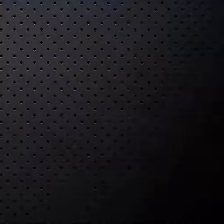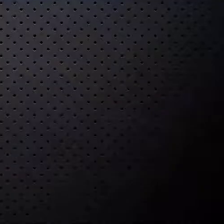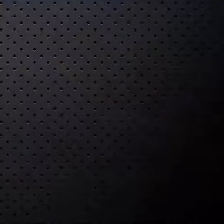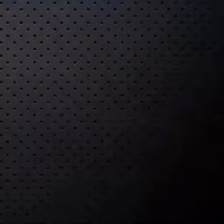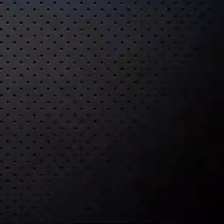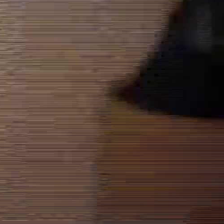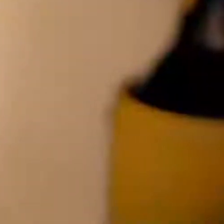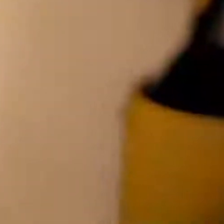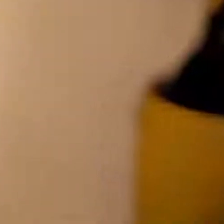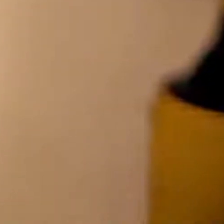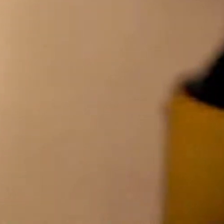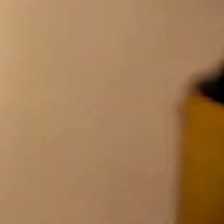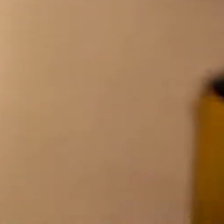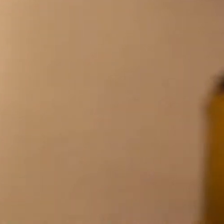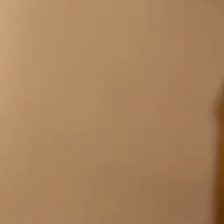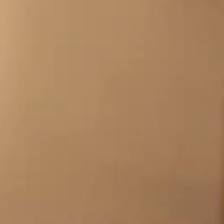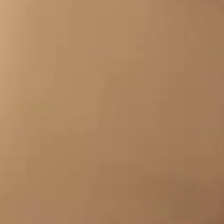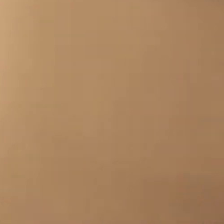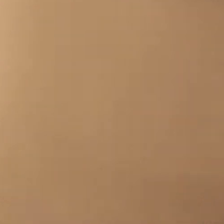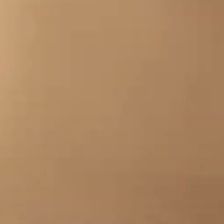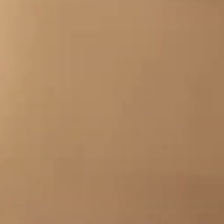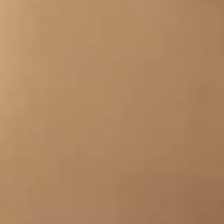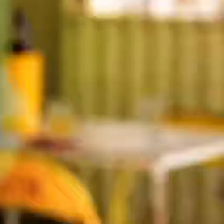pode esconder?